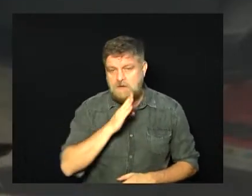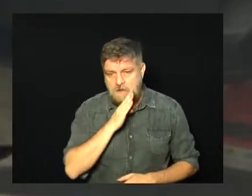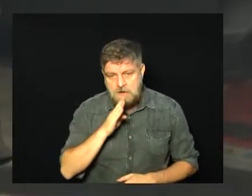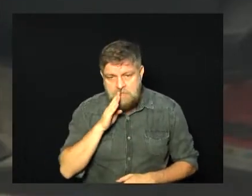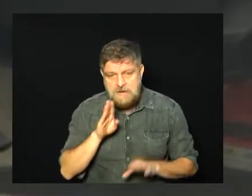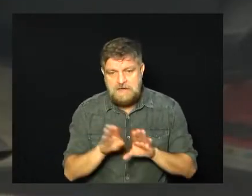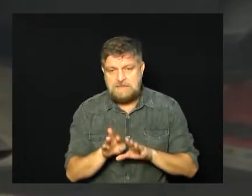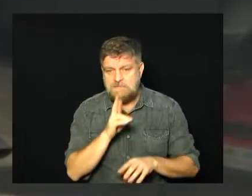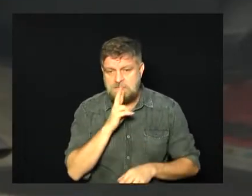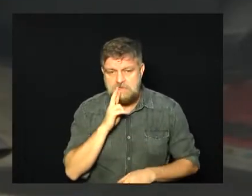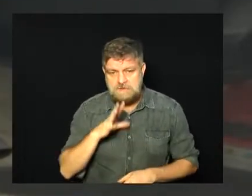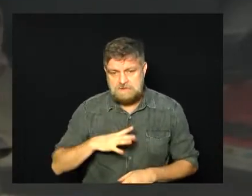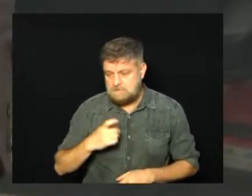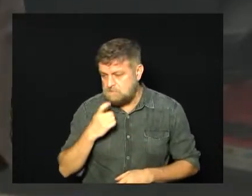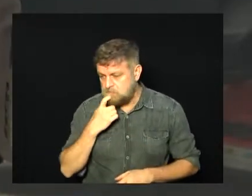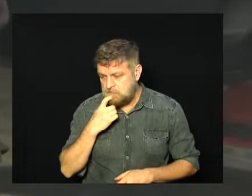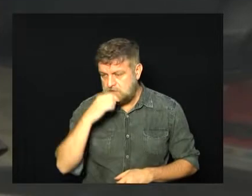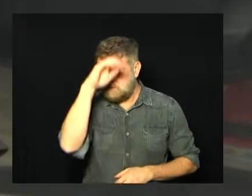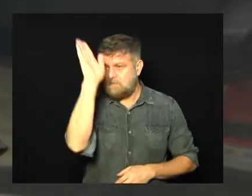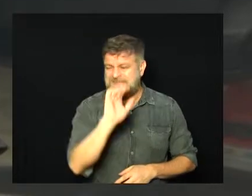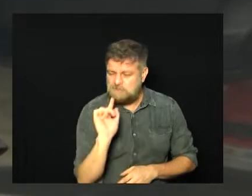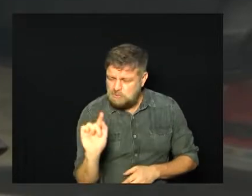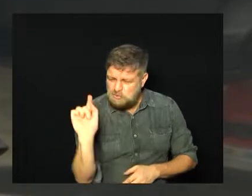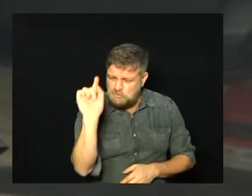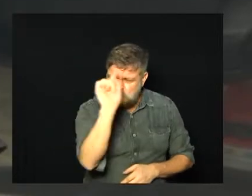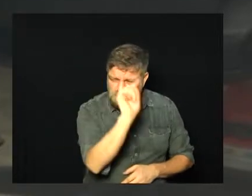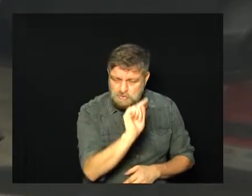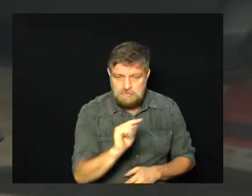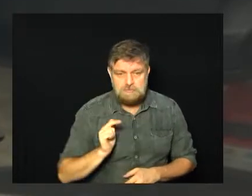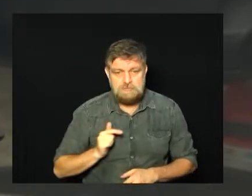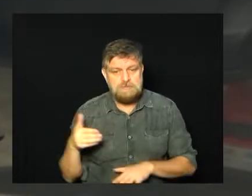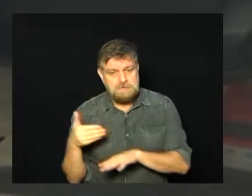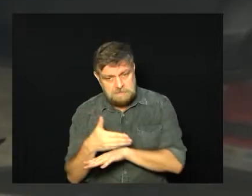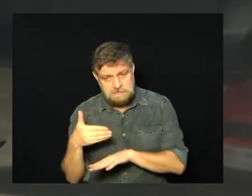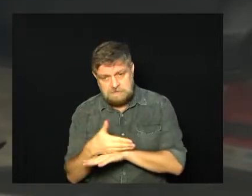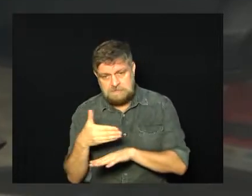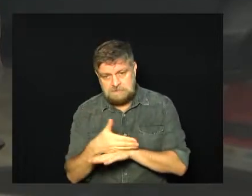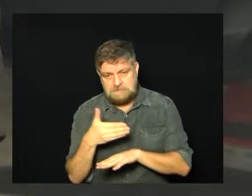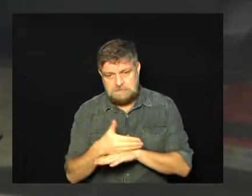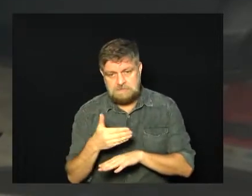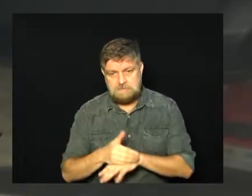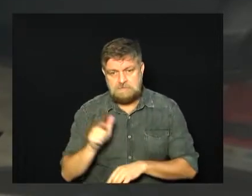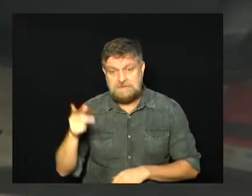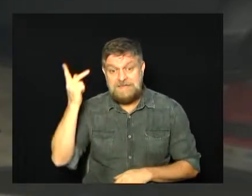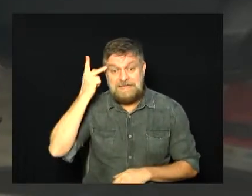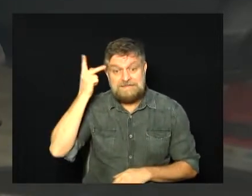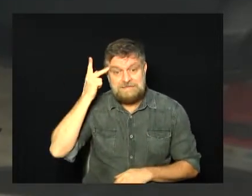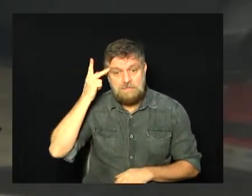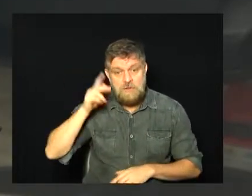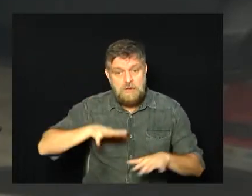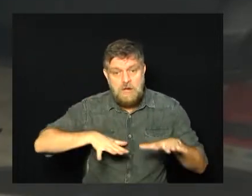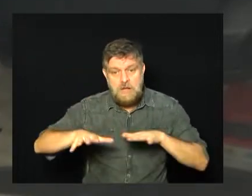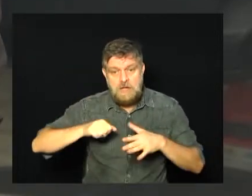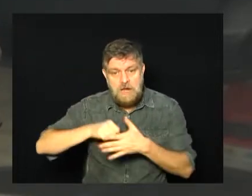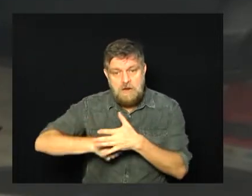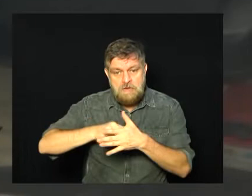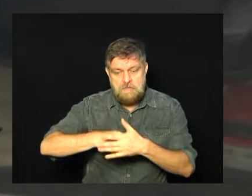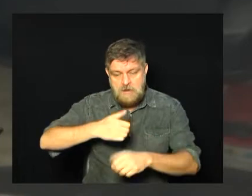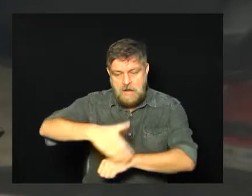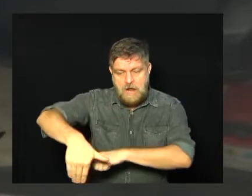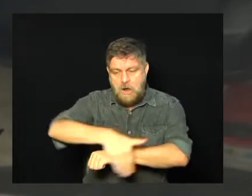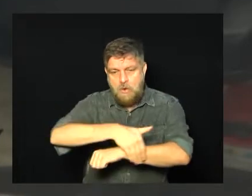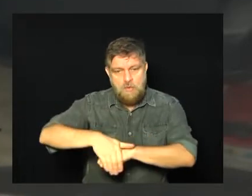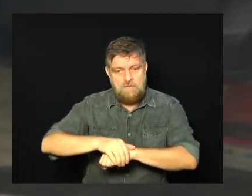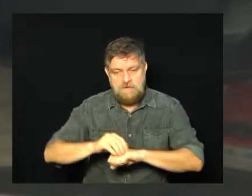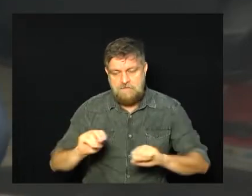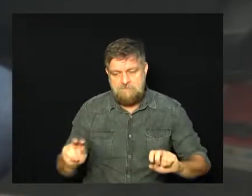não só aqui em Campinas, mas em todo o Brasil. A gente participou ativamente da Viva Rua em São Paulo, com a Brasel, com a nossa seccional de São